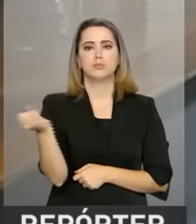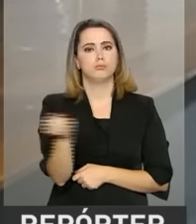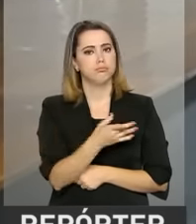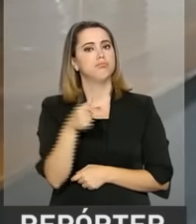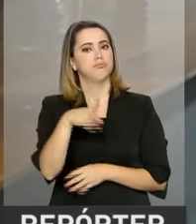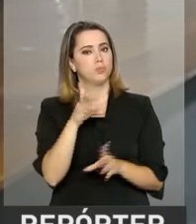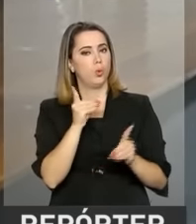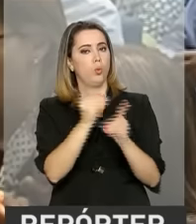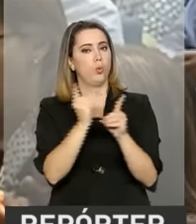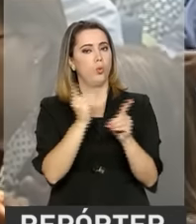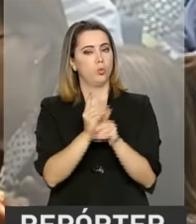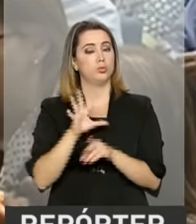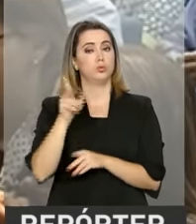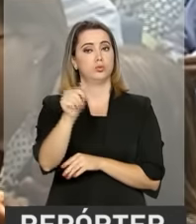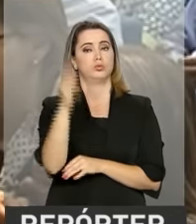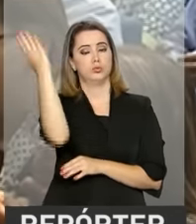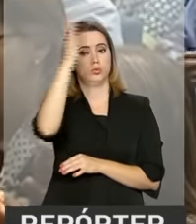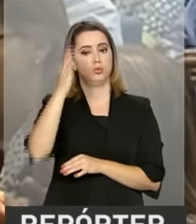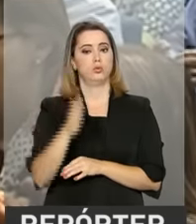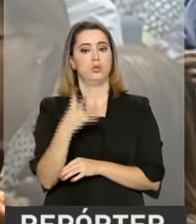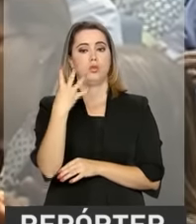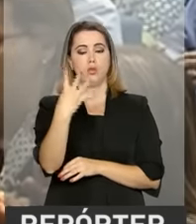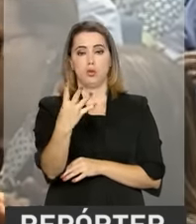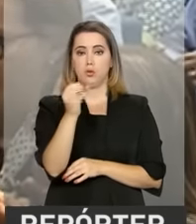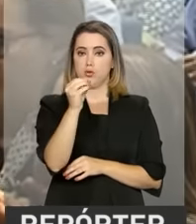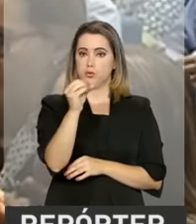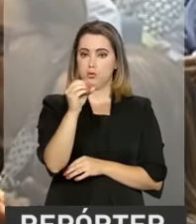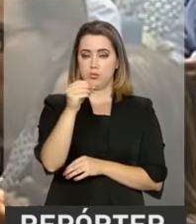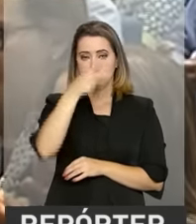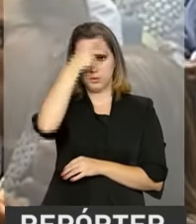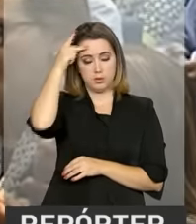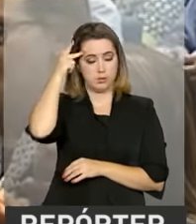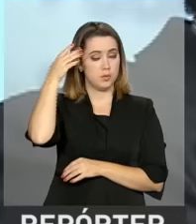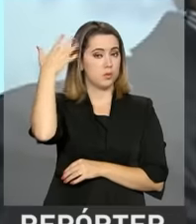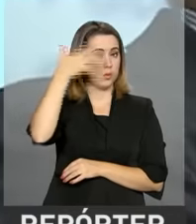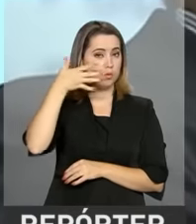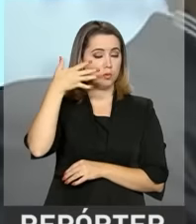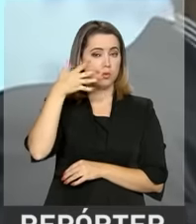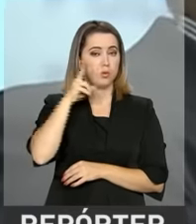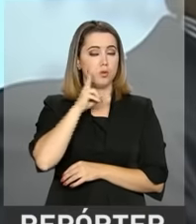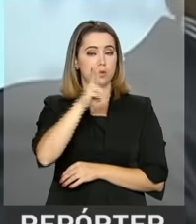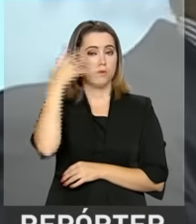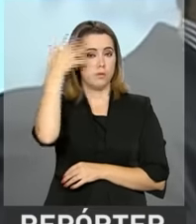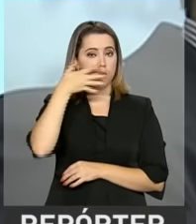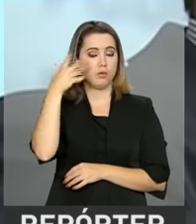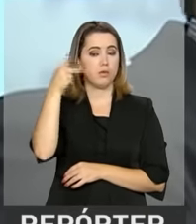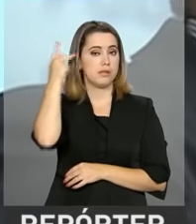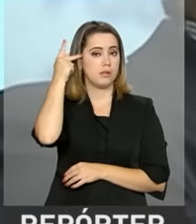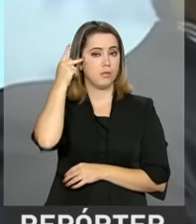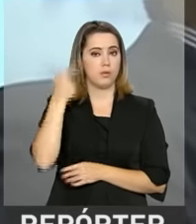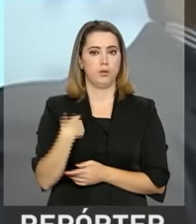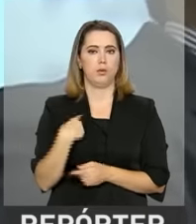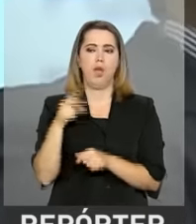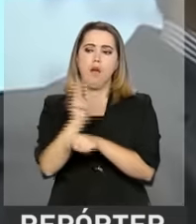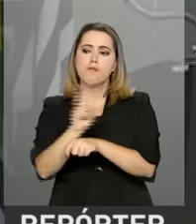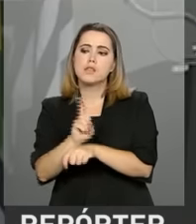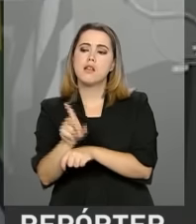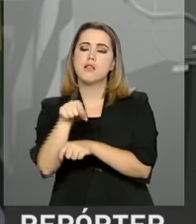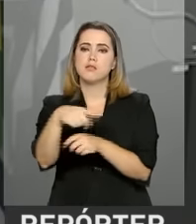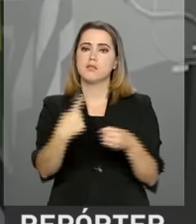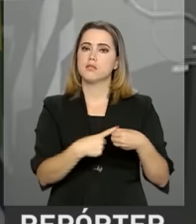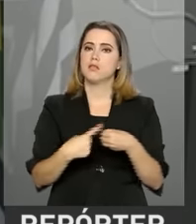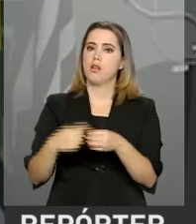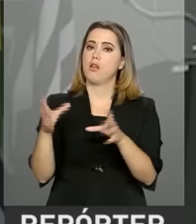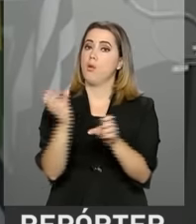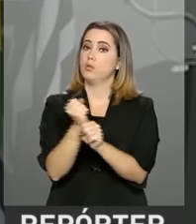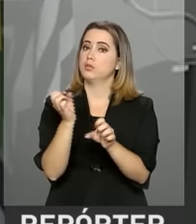do encontro em todo o Brasil. 400 acompanharam as palestras na capital paulista. Entre os temas, fiscalização nos municípios,